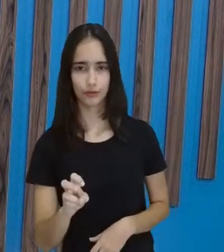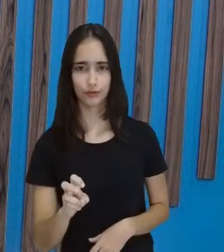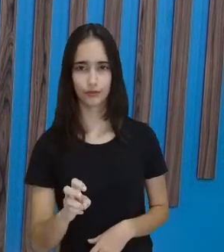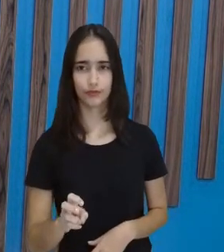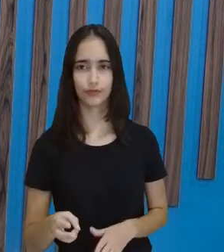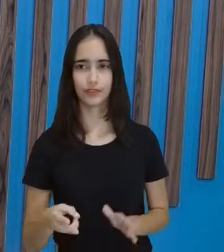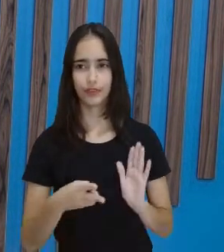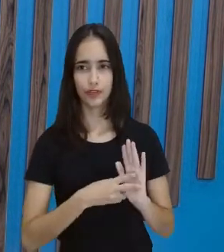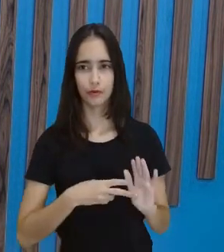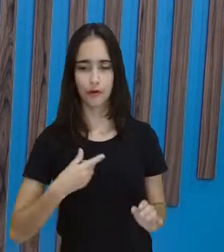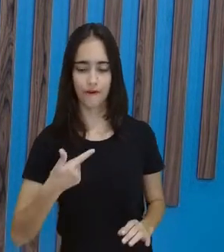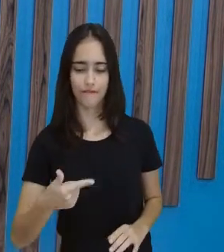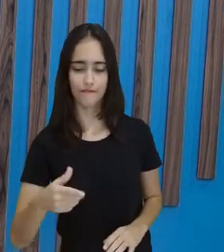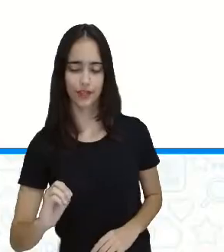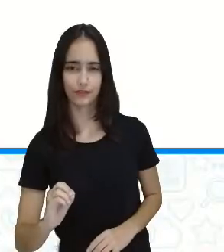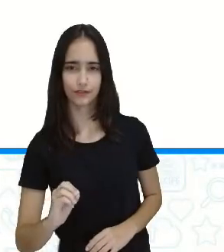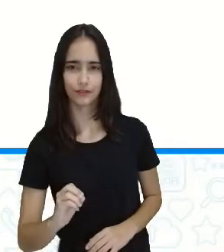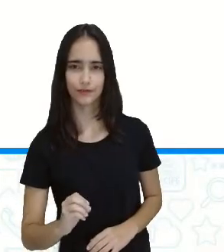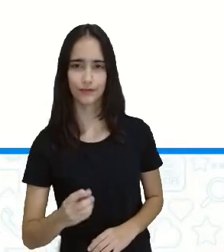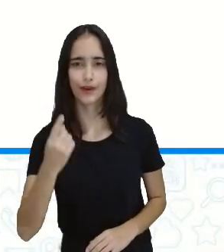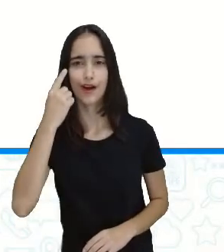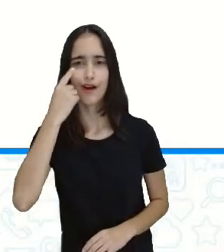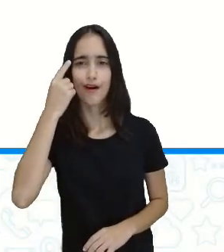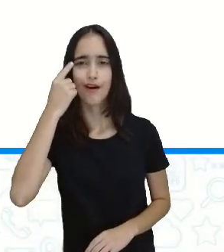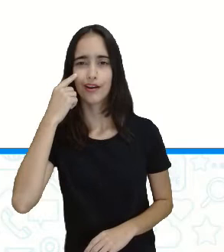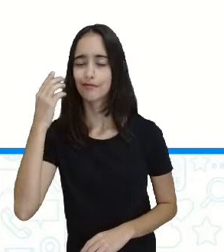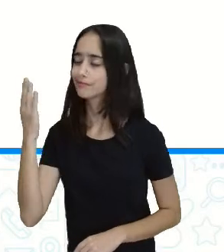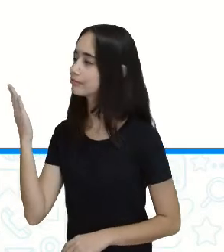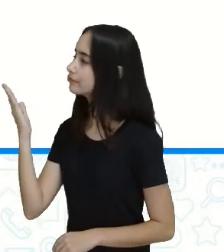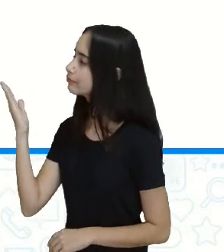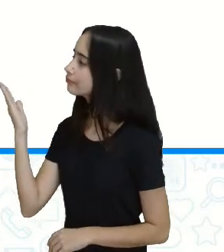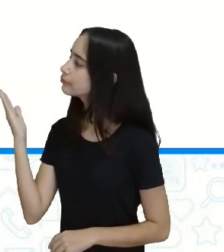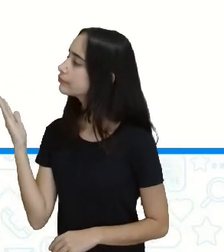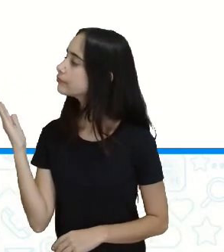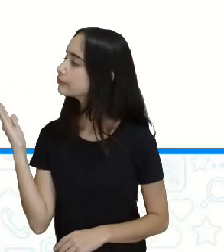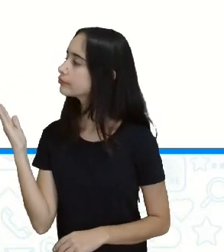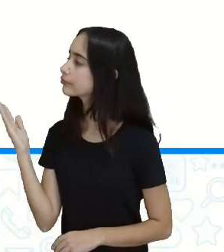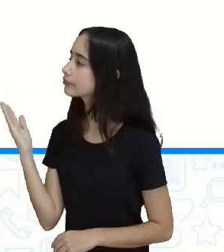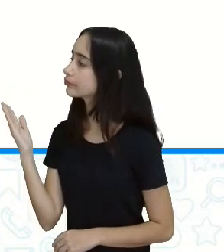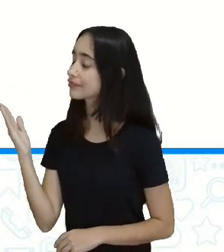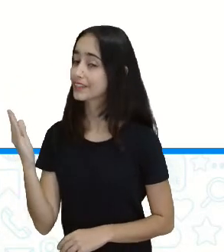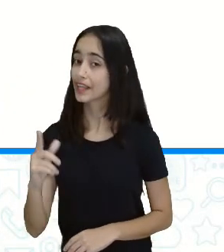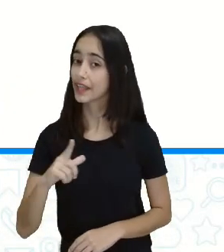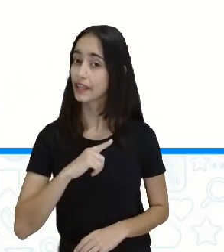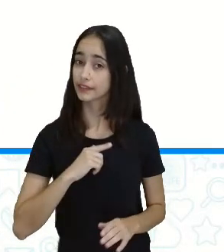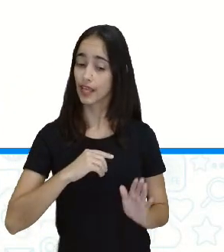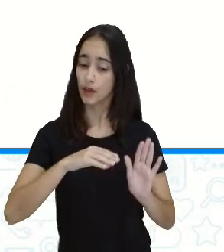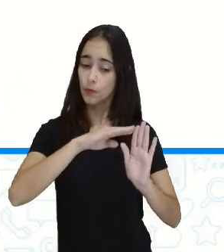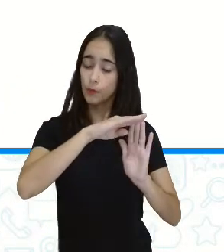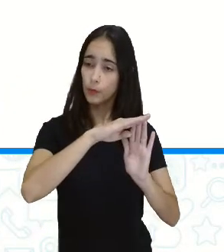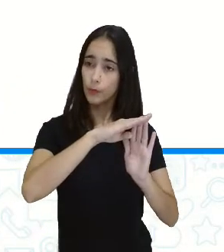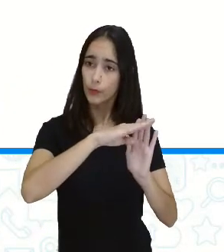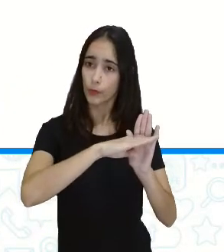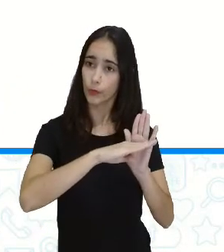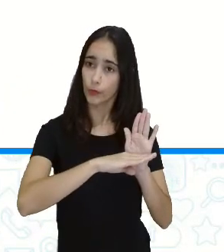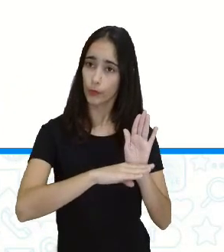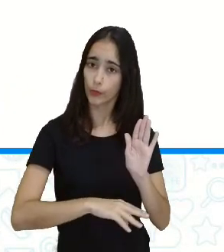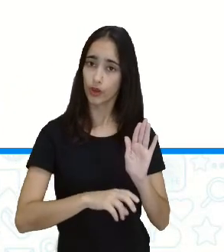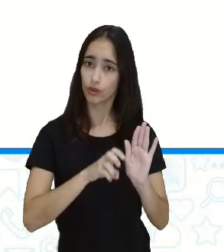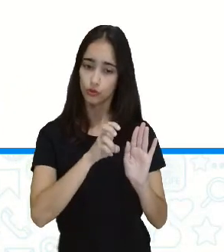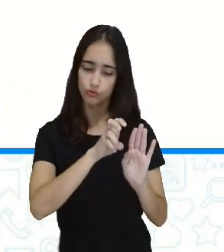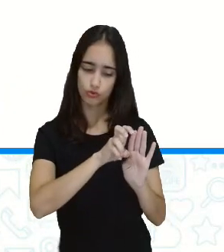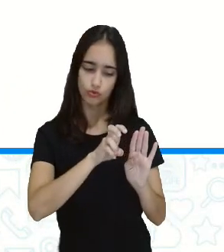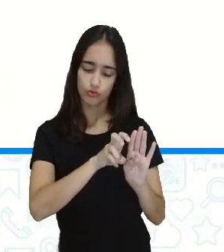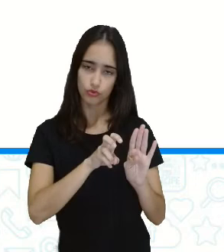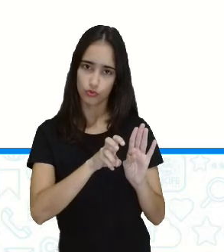ainda trouxe aqui a tabuada, né, do 4, não, do 5. A tabuada do 5 porque a gente está pegando 20 dividido por